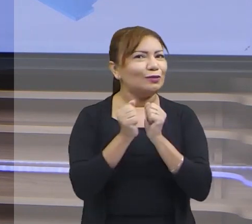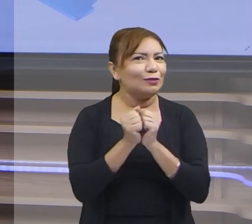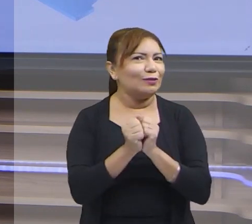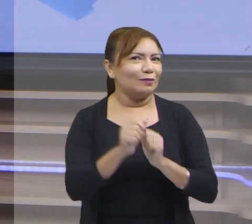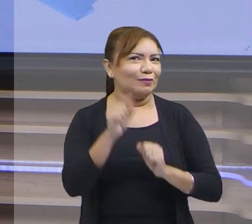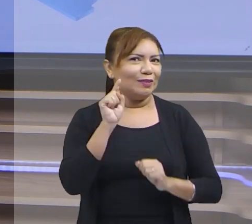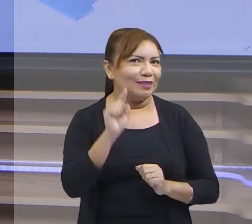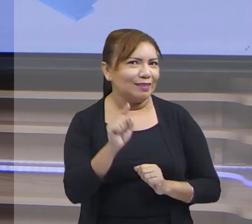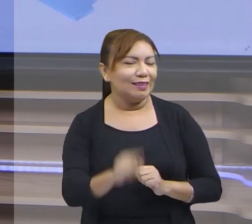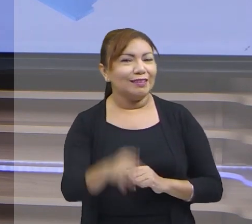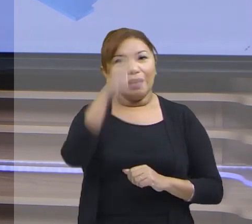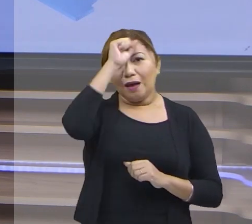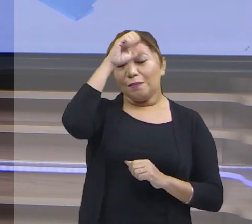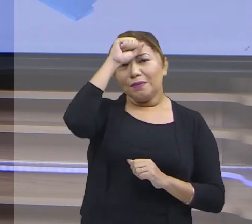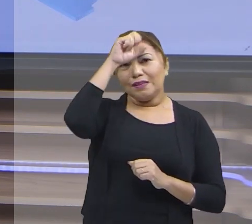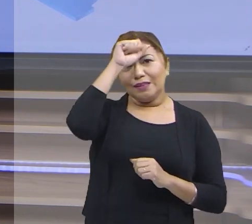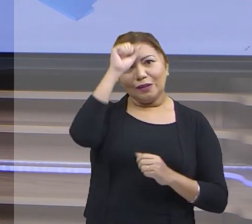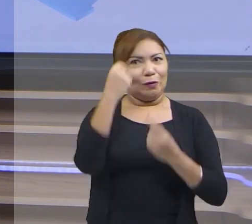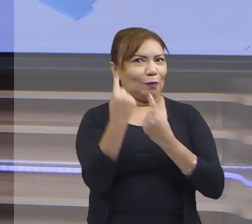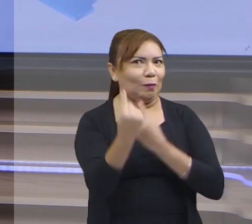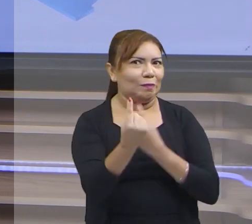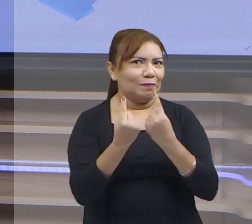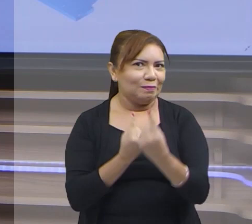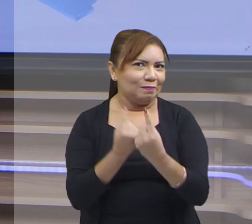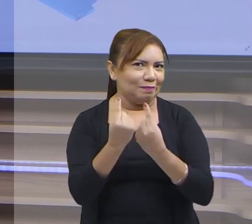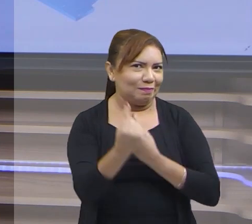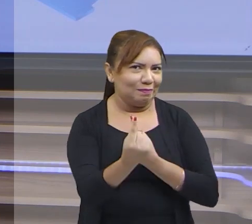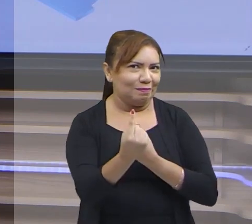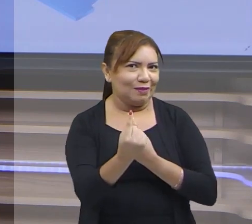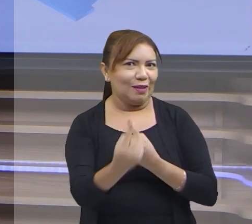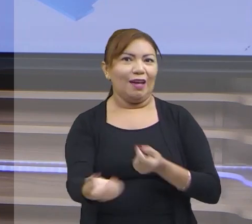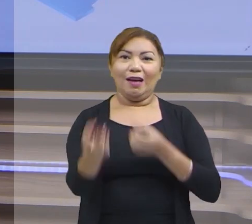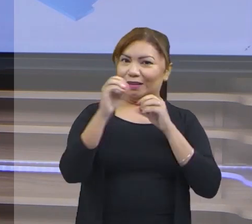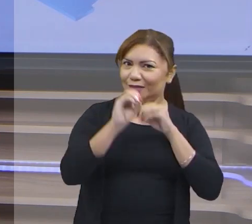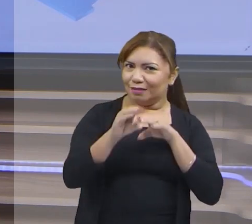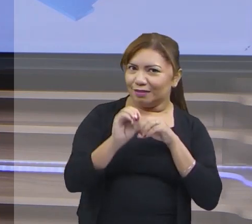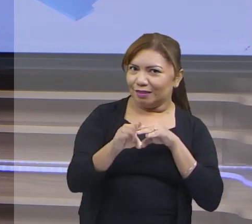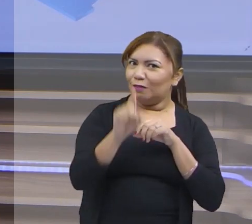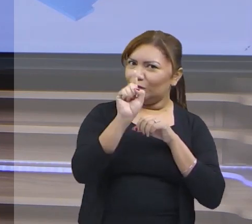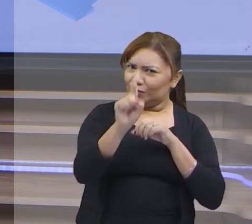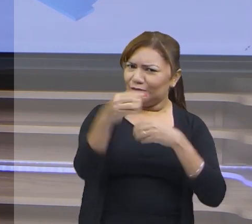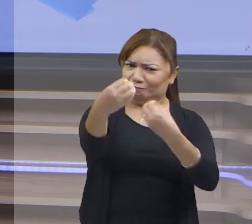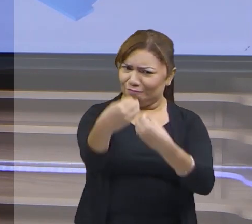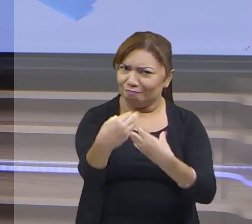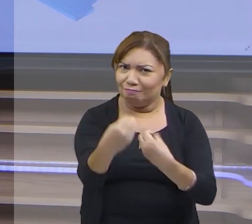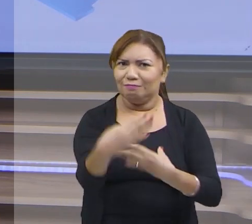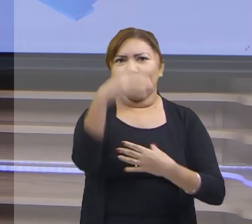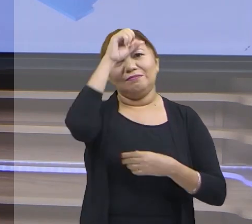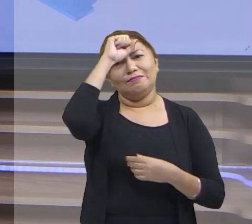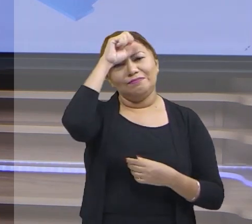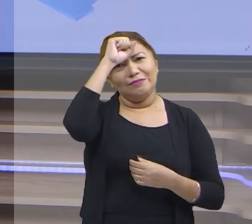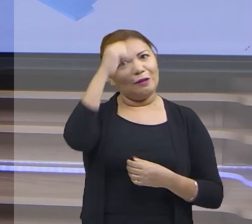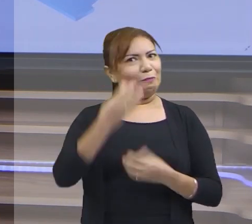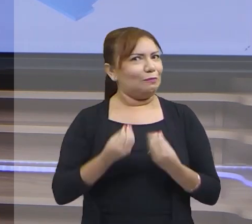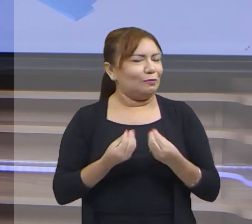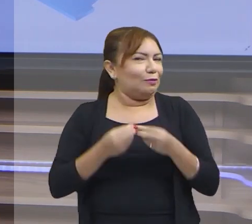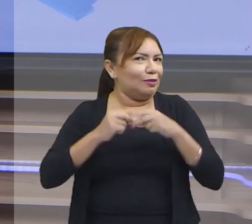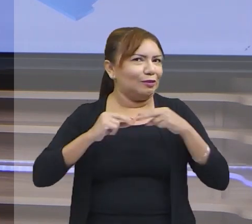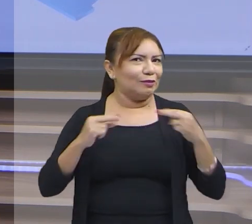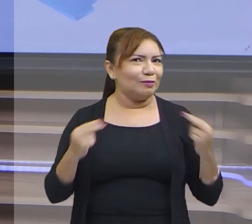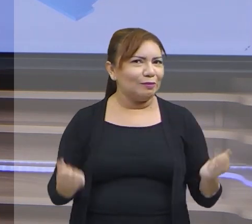e aprendizagem. Aprendizagem não só para você, mas para mim também. Estou aprendendo muitas coisas,